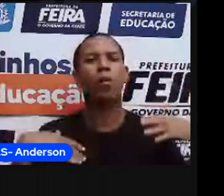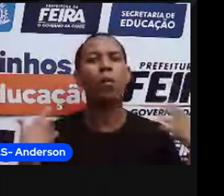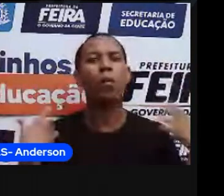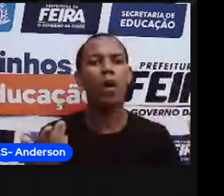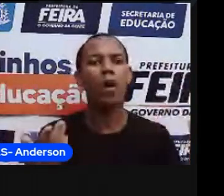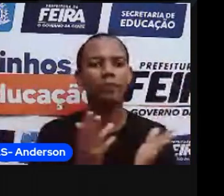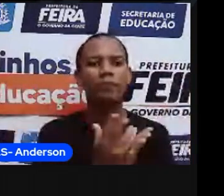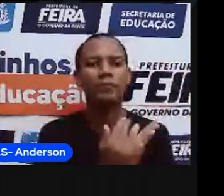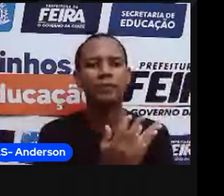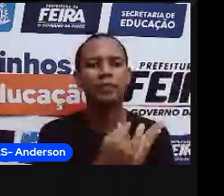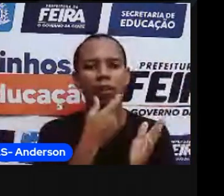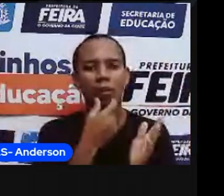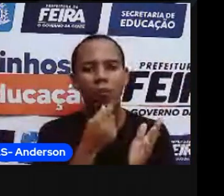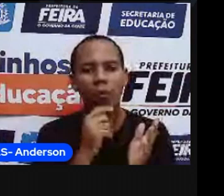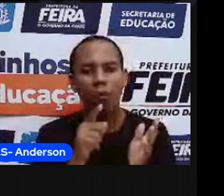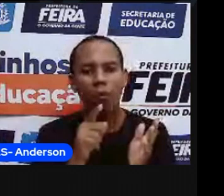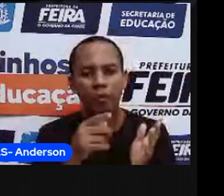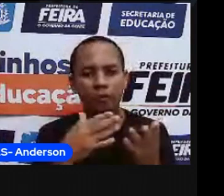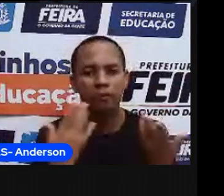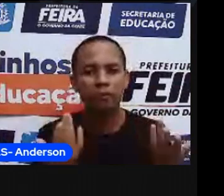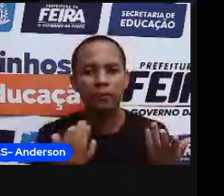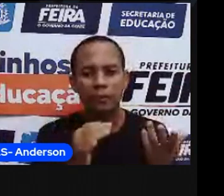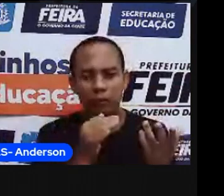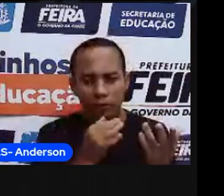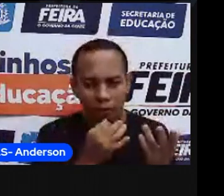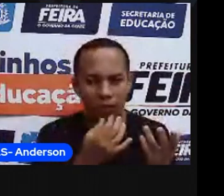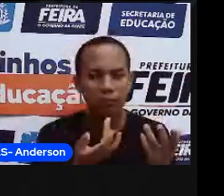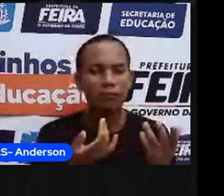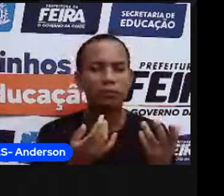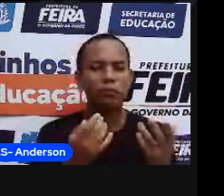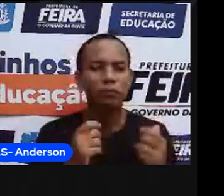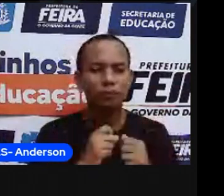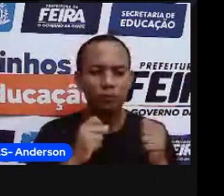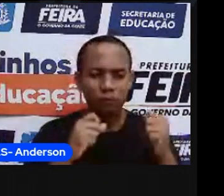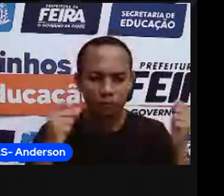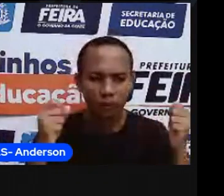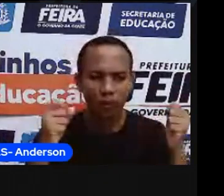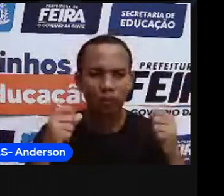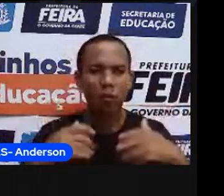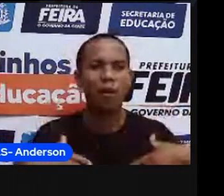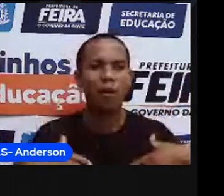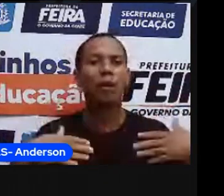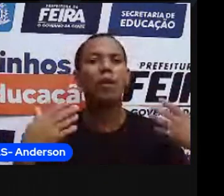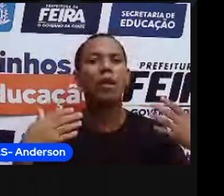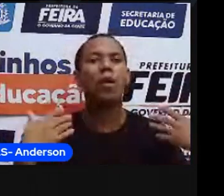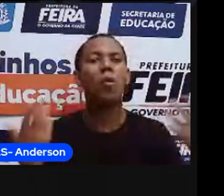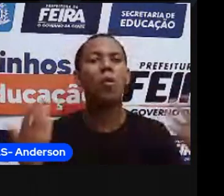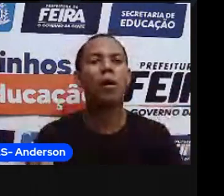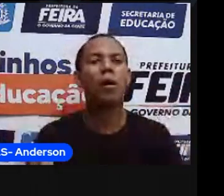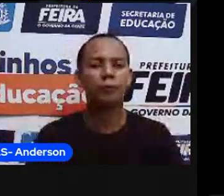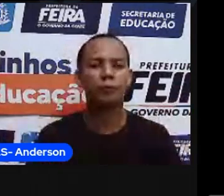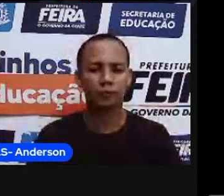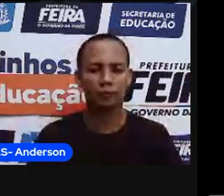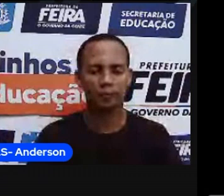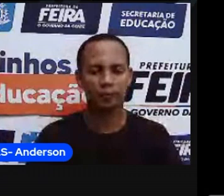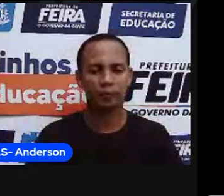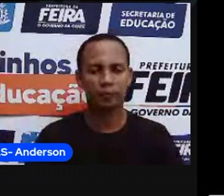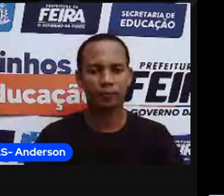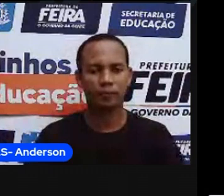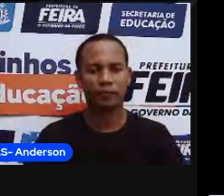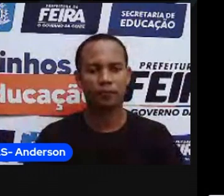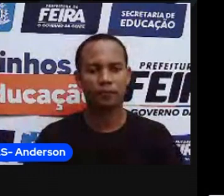Como é que esse indígena está? Triste? Com raiva? Ou com alegria? O que você acha?